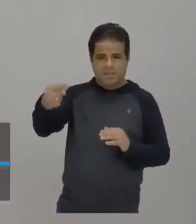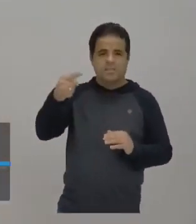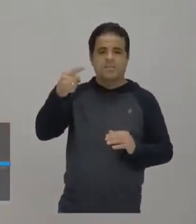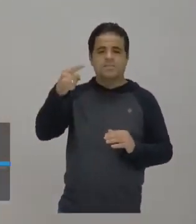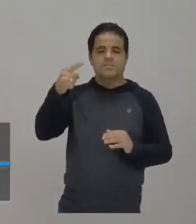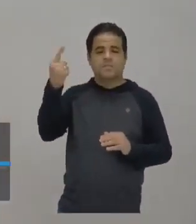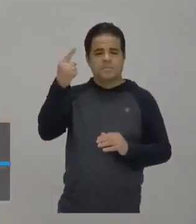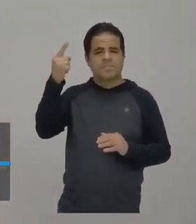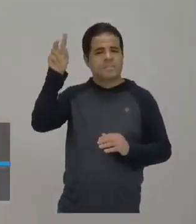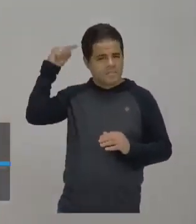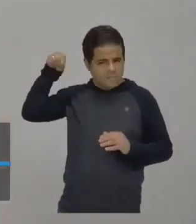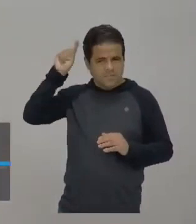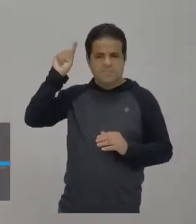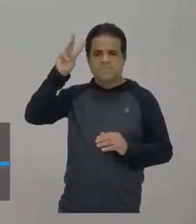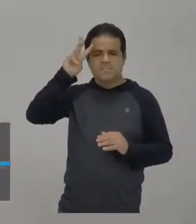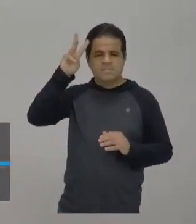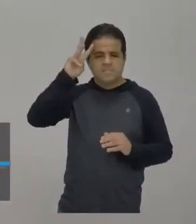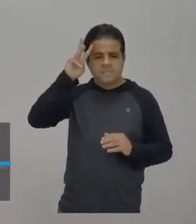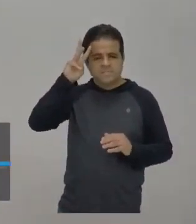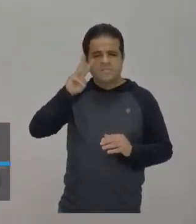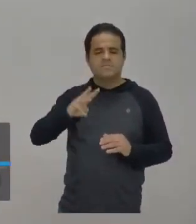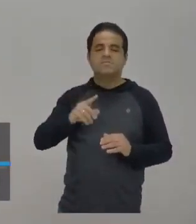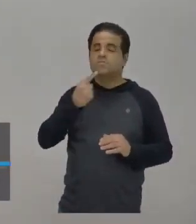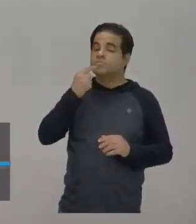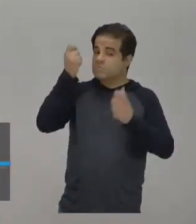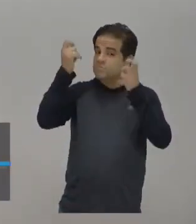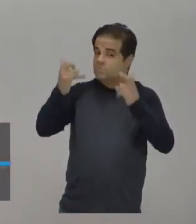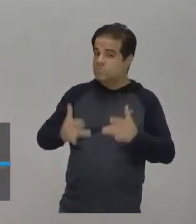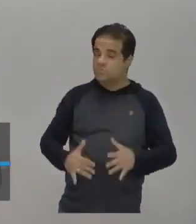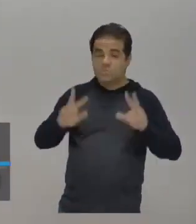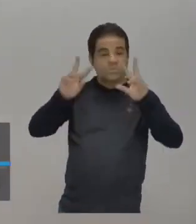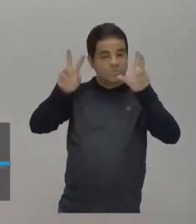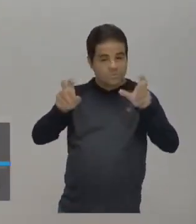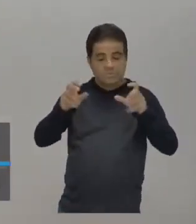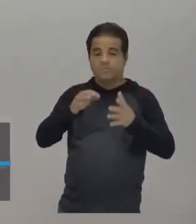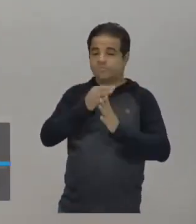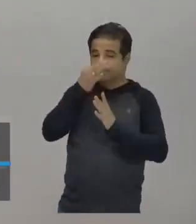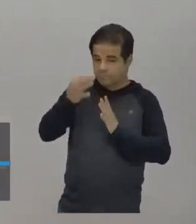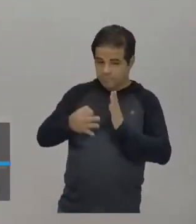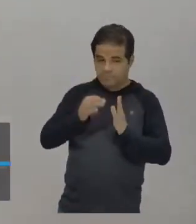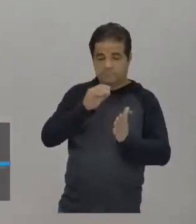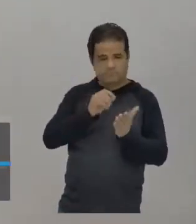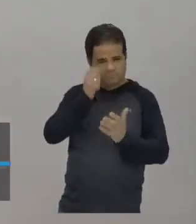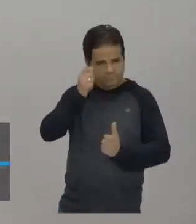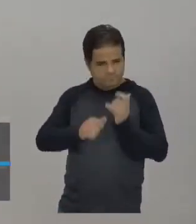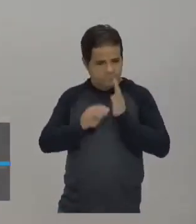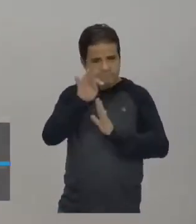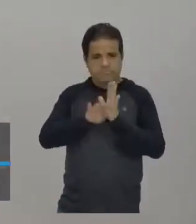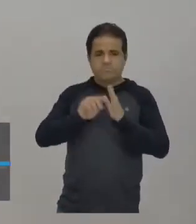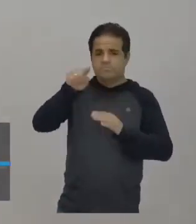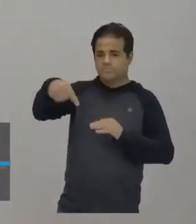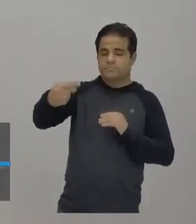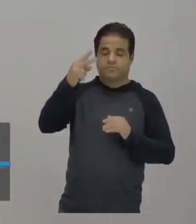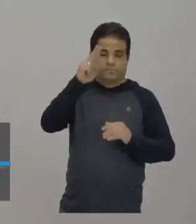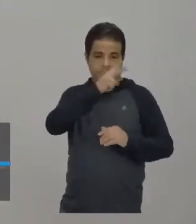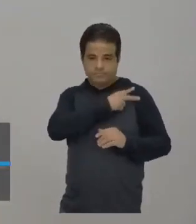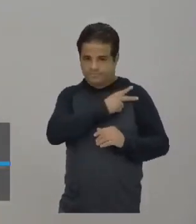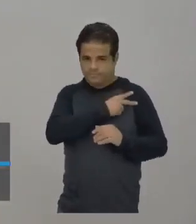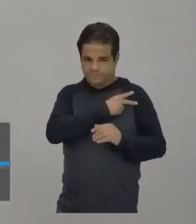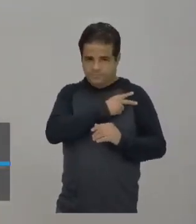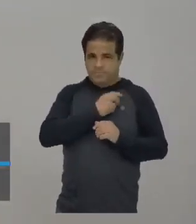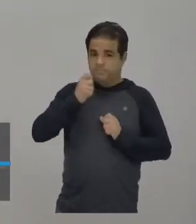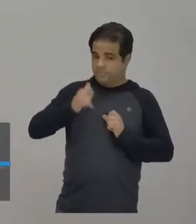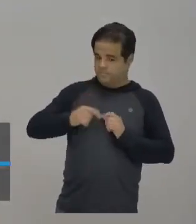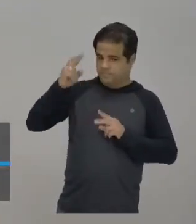na primeira aula desse bimestre, a gente falou aqui sobre artigo de opinião e texto dissertativo. Mas na aula da segunda série, nós também falamos sobre